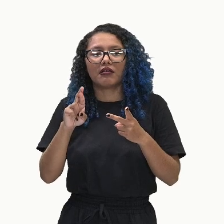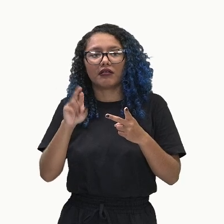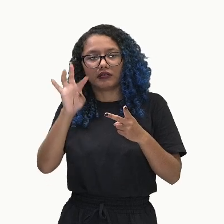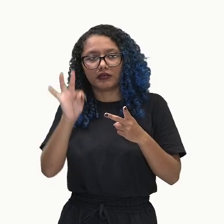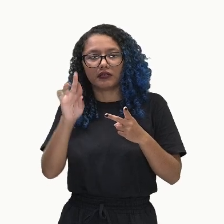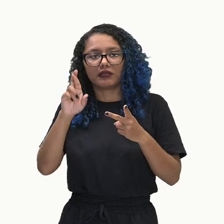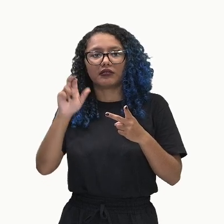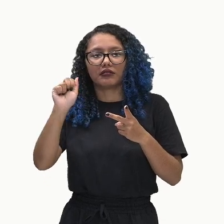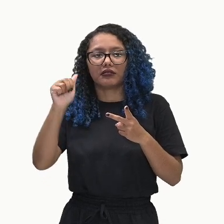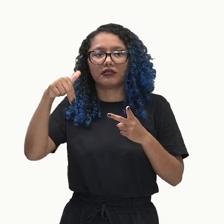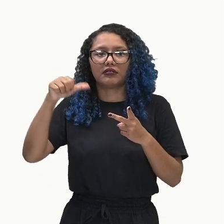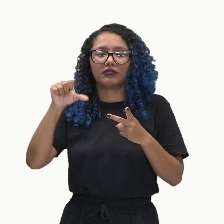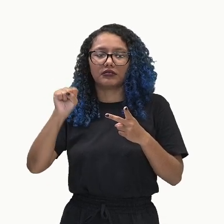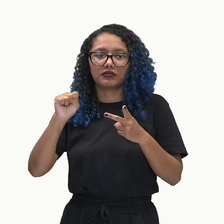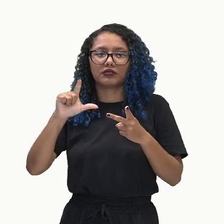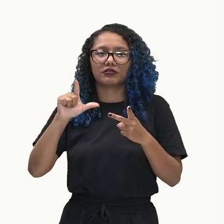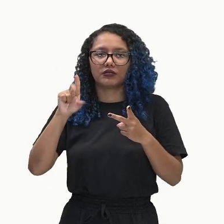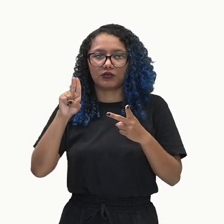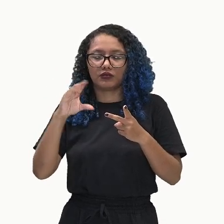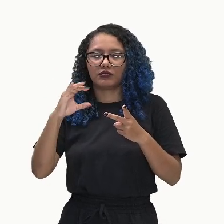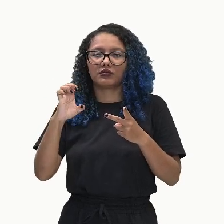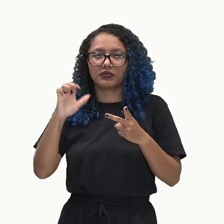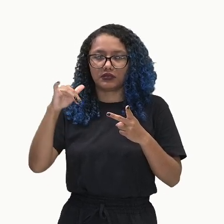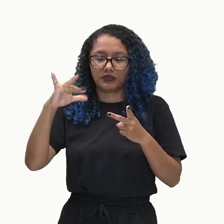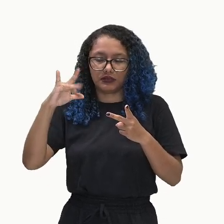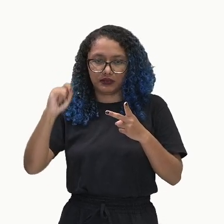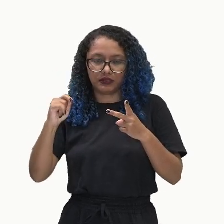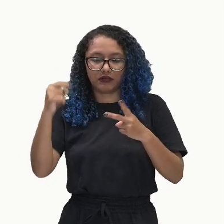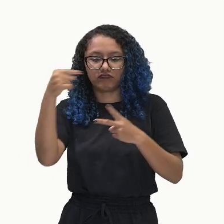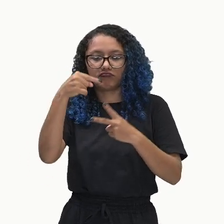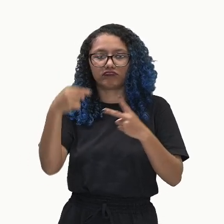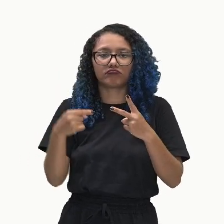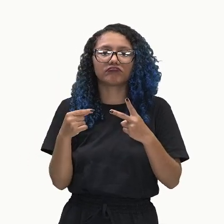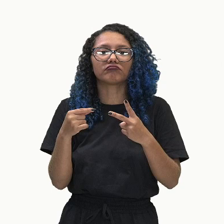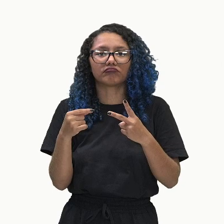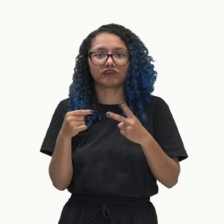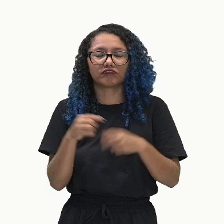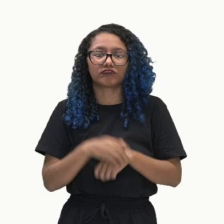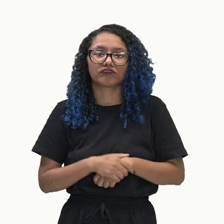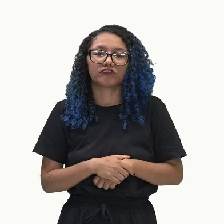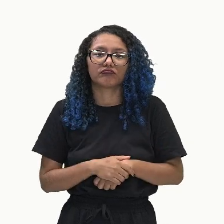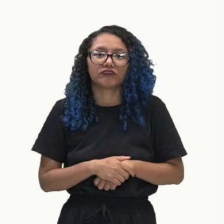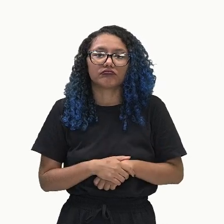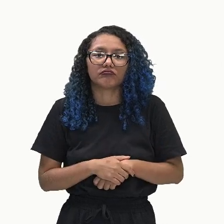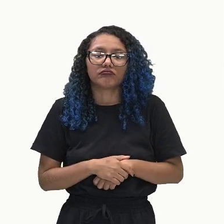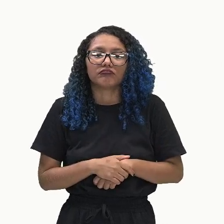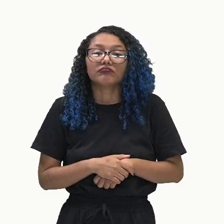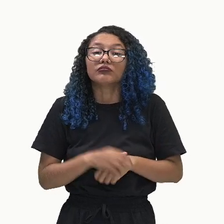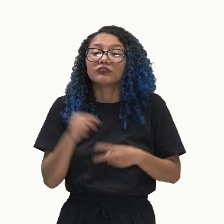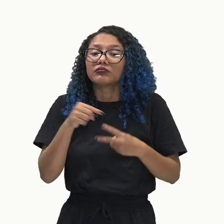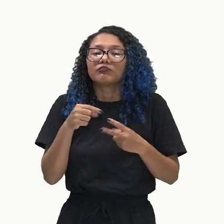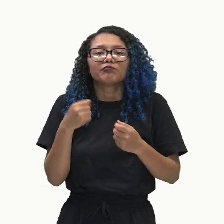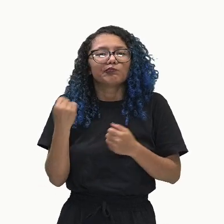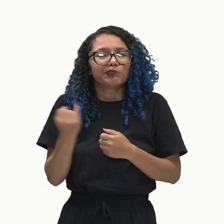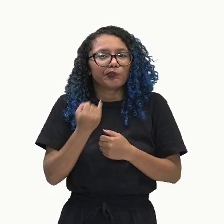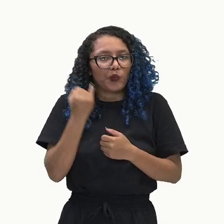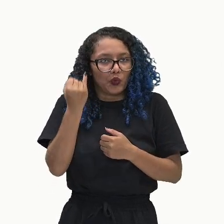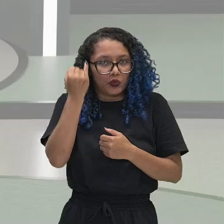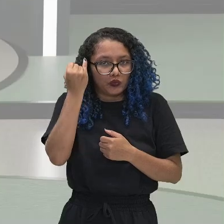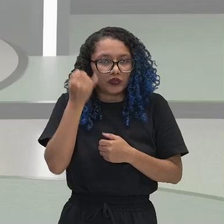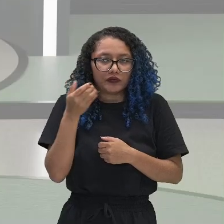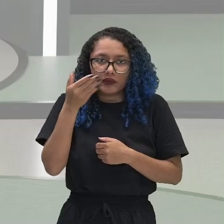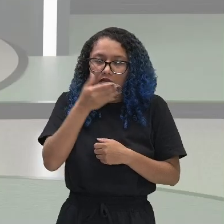Então, essas duas situações aí, que são feitas com acompanhamento médico, são importantíssimas para